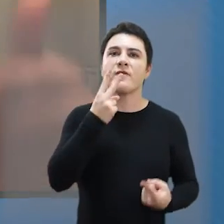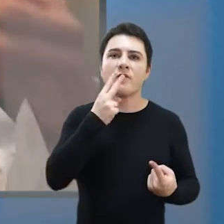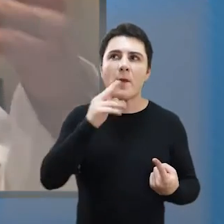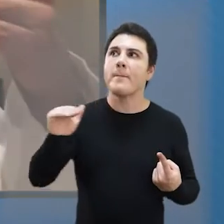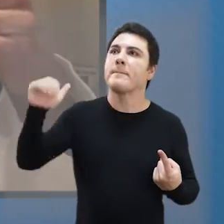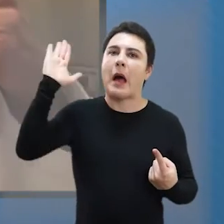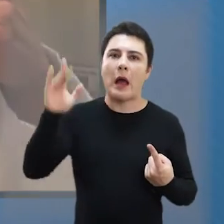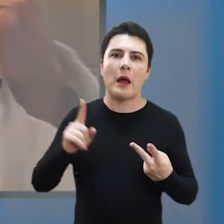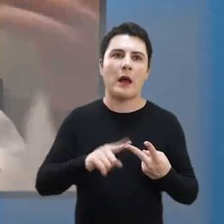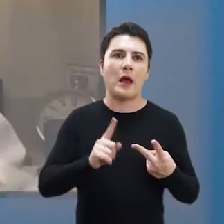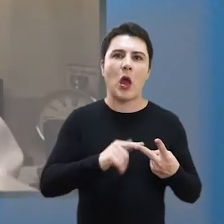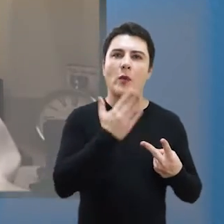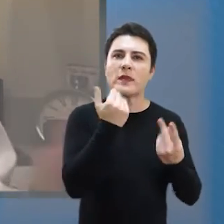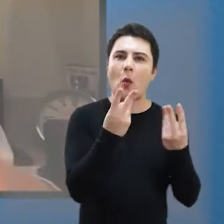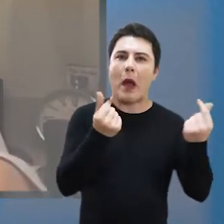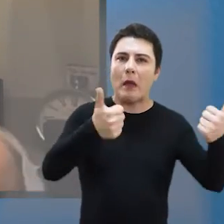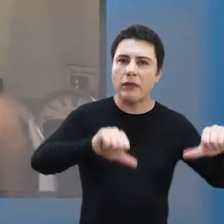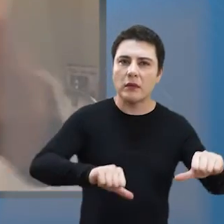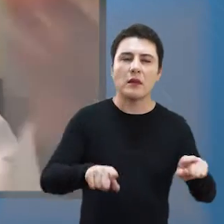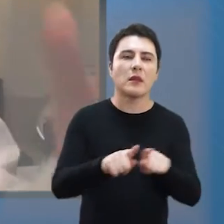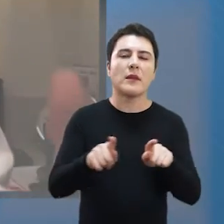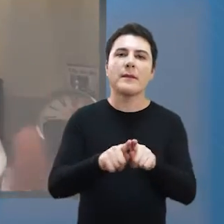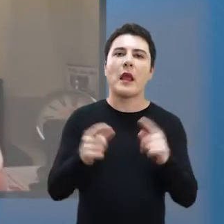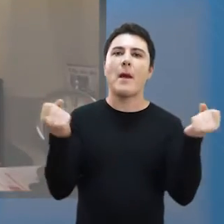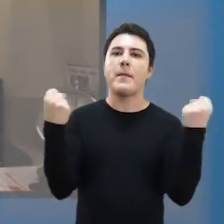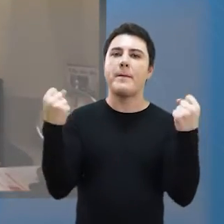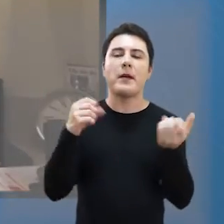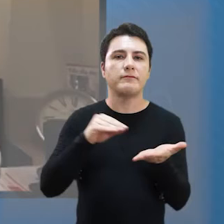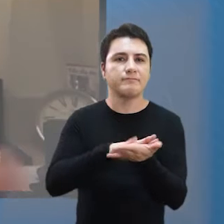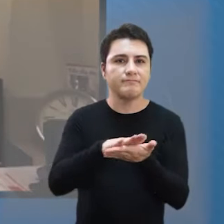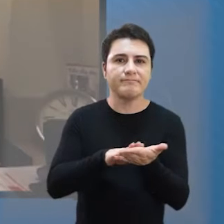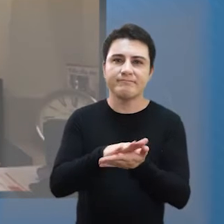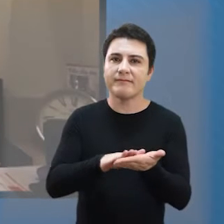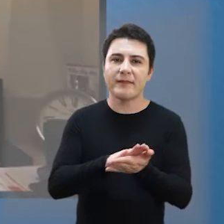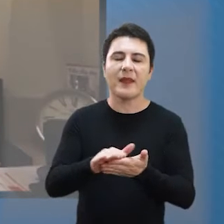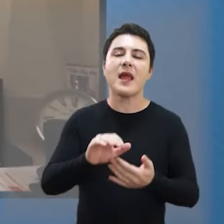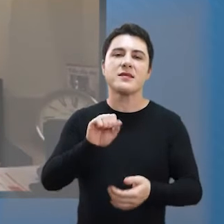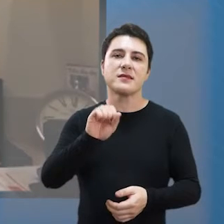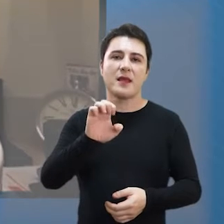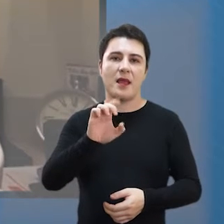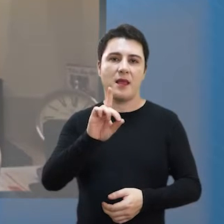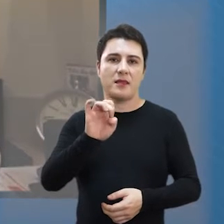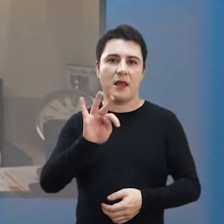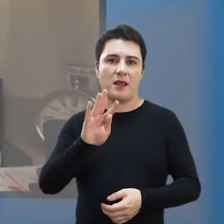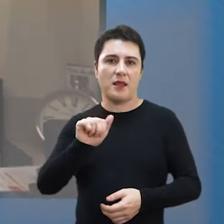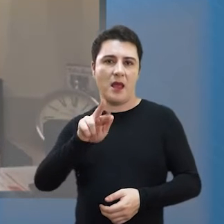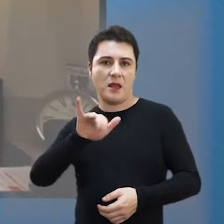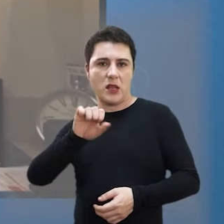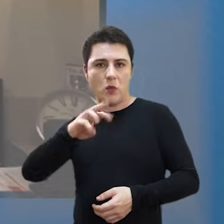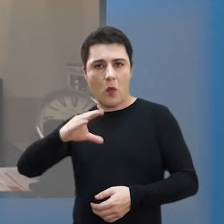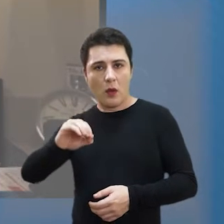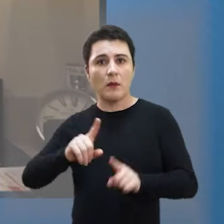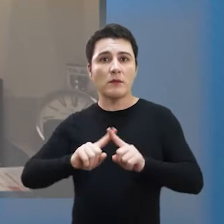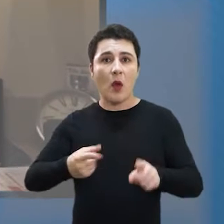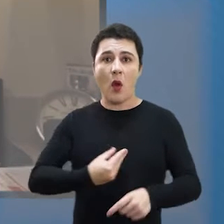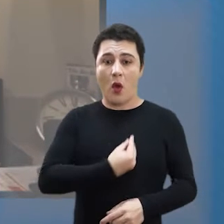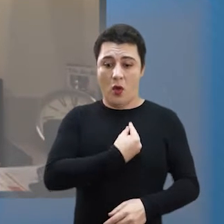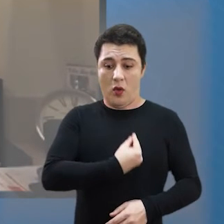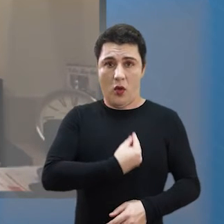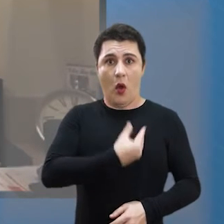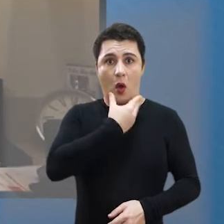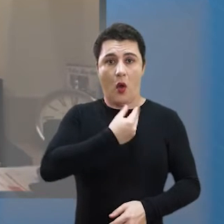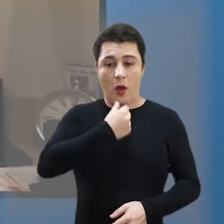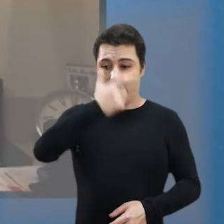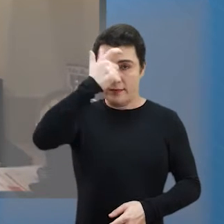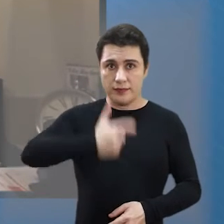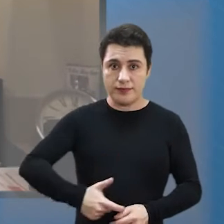fumar mais, comer pior, falta de atividade física, o sedentarismo, tudo isso faz com que nós, homens, vivemos